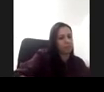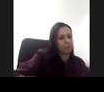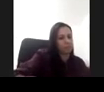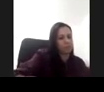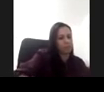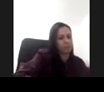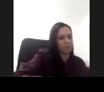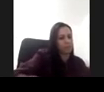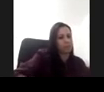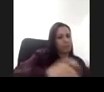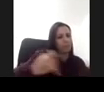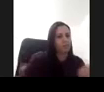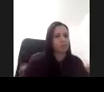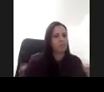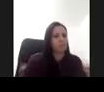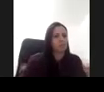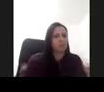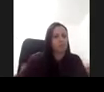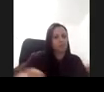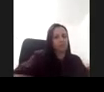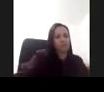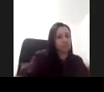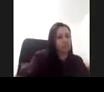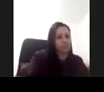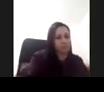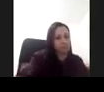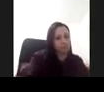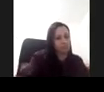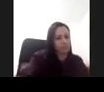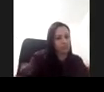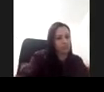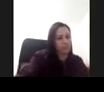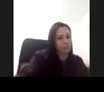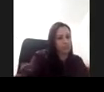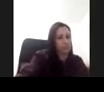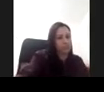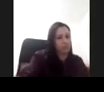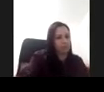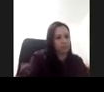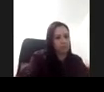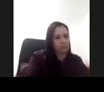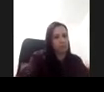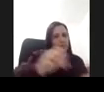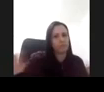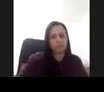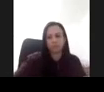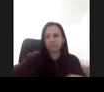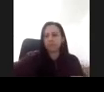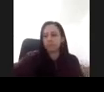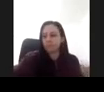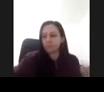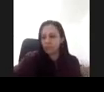1976, na Itália, a gente teve aí uma indústria química que emitiu uma quantidade de